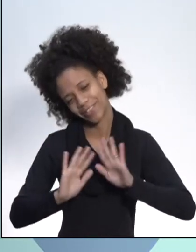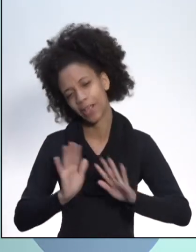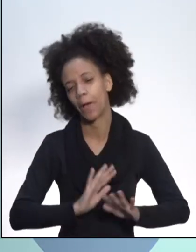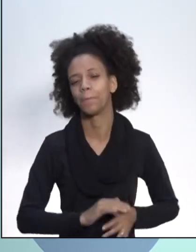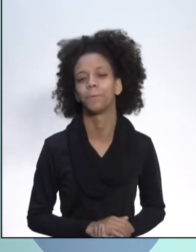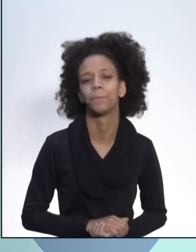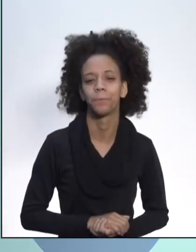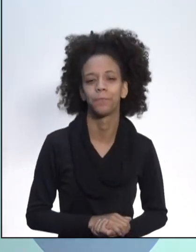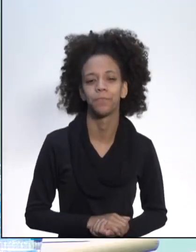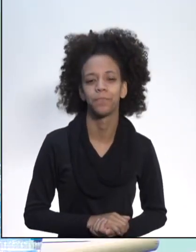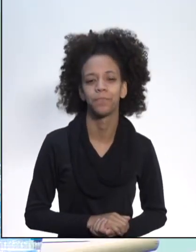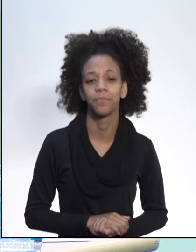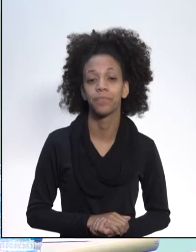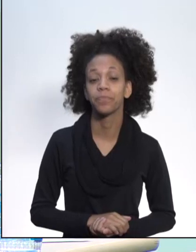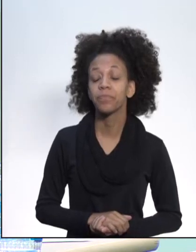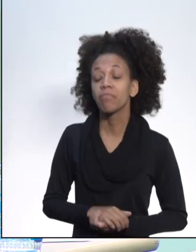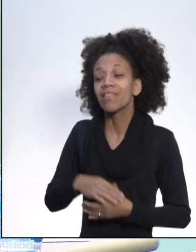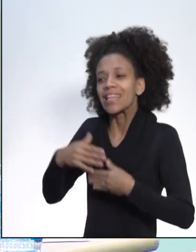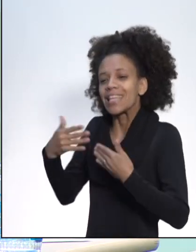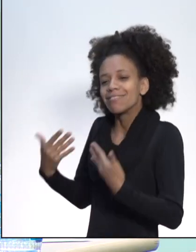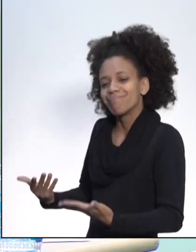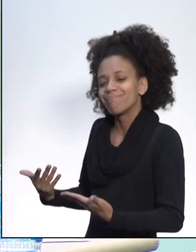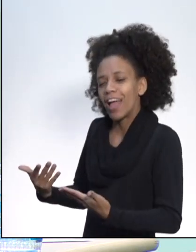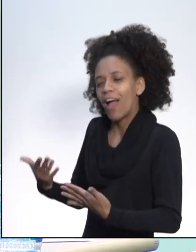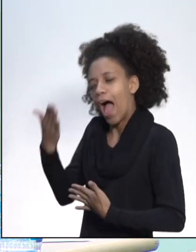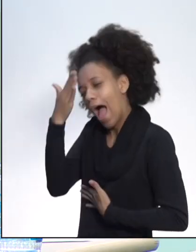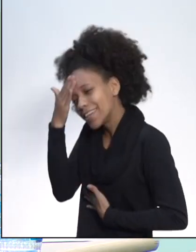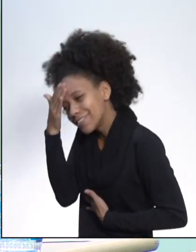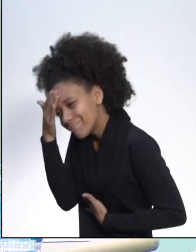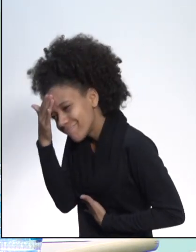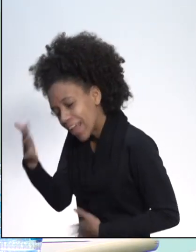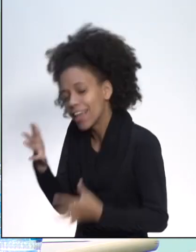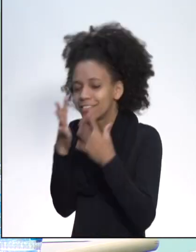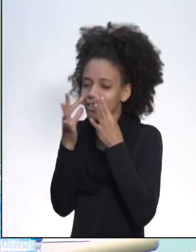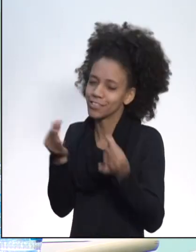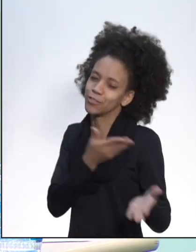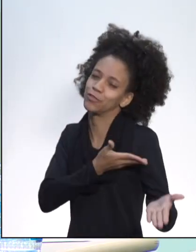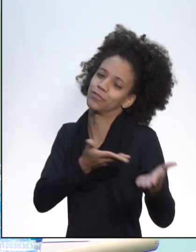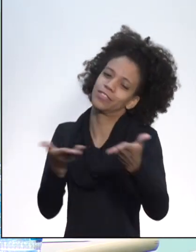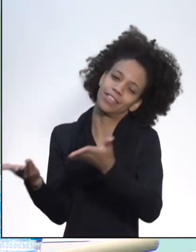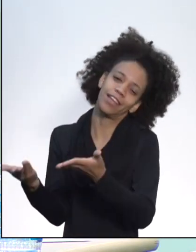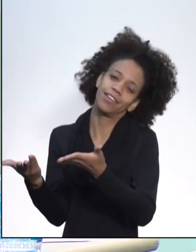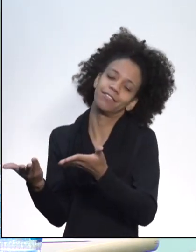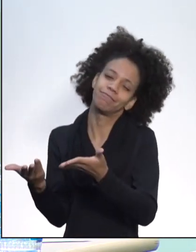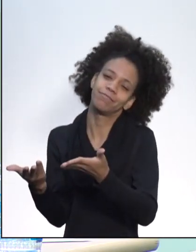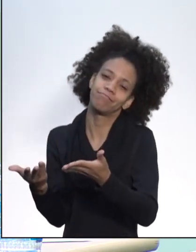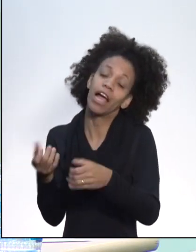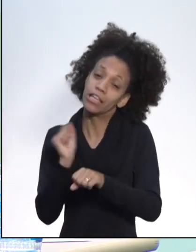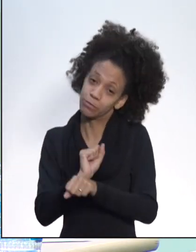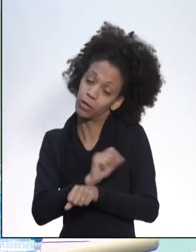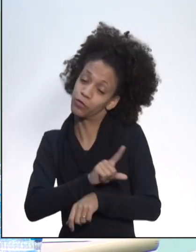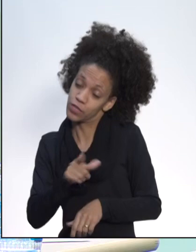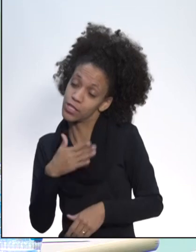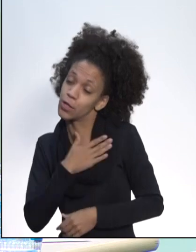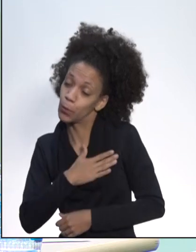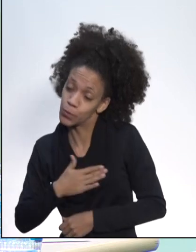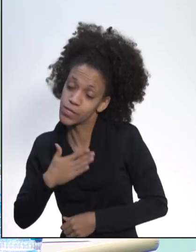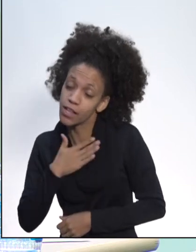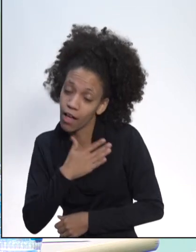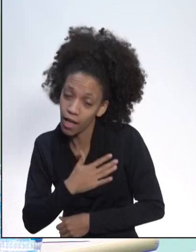vocês. Tchau. Bom, a gente agradece a atenção de vocês. Espero que vocês tenham